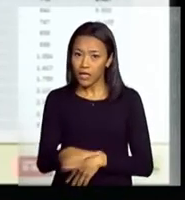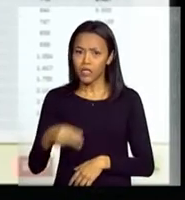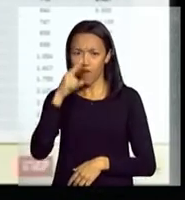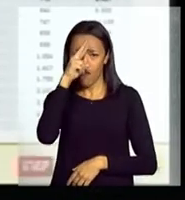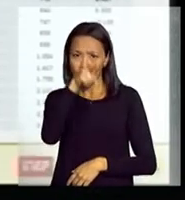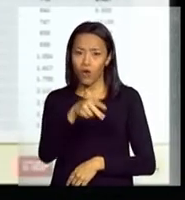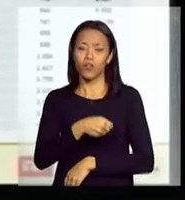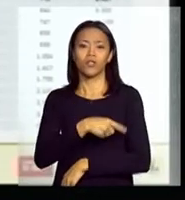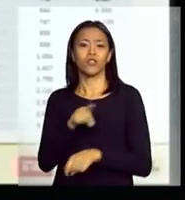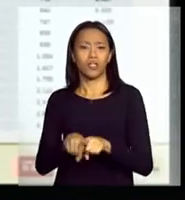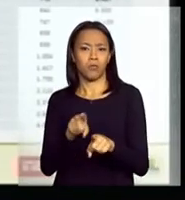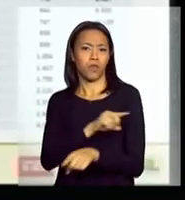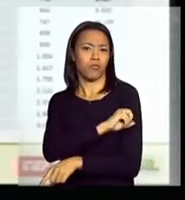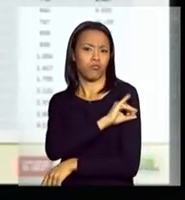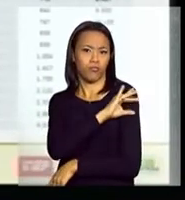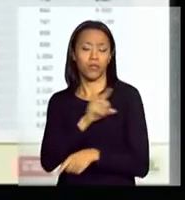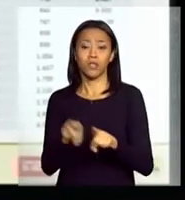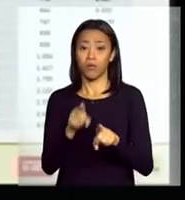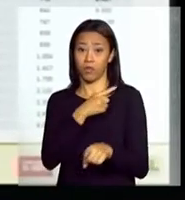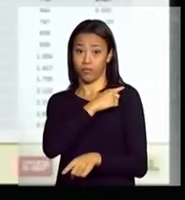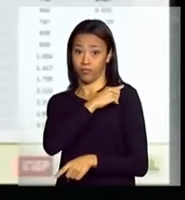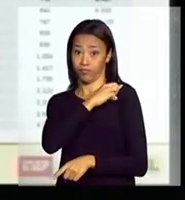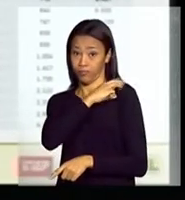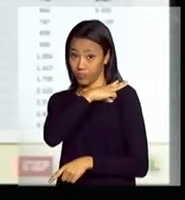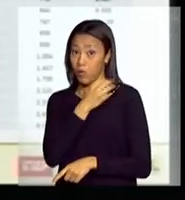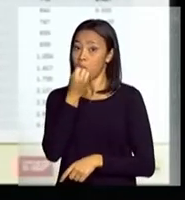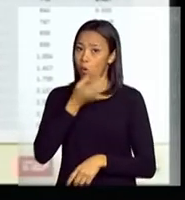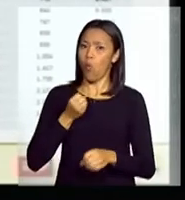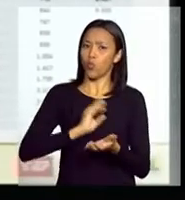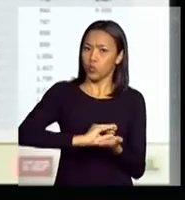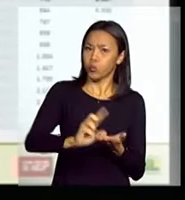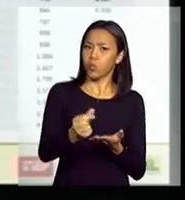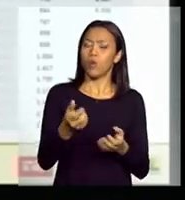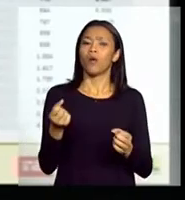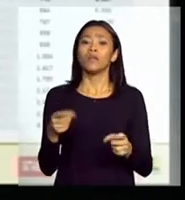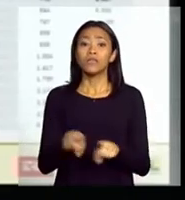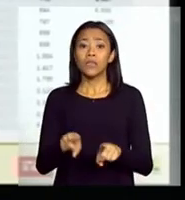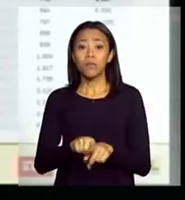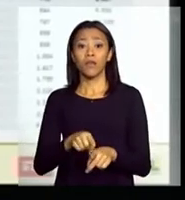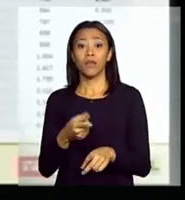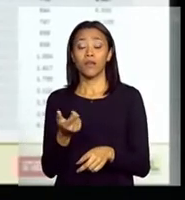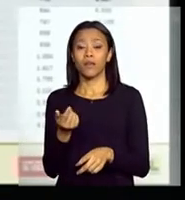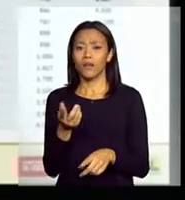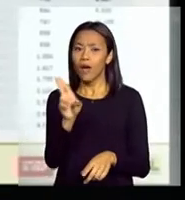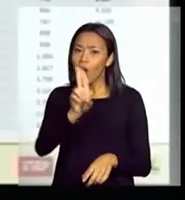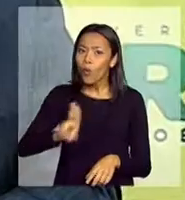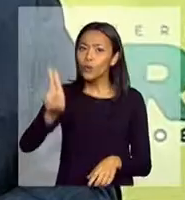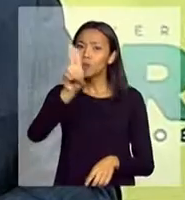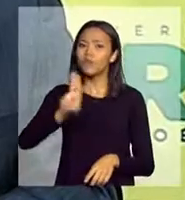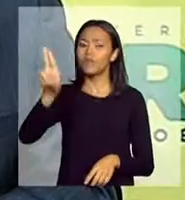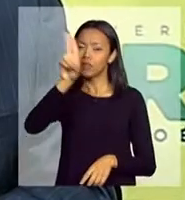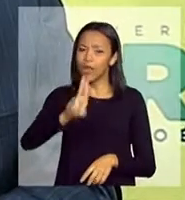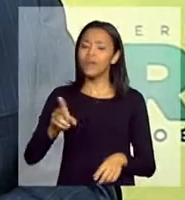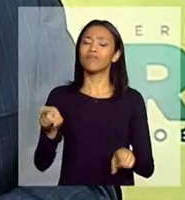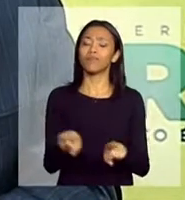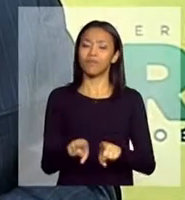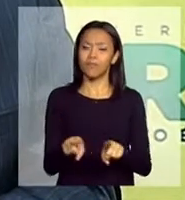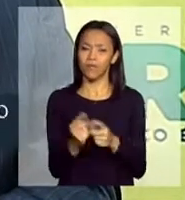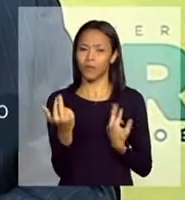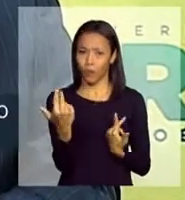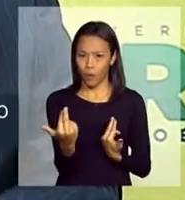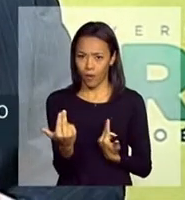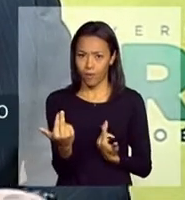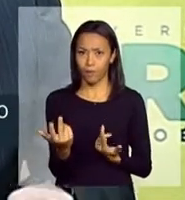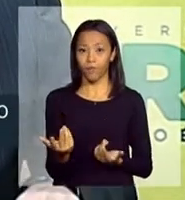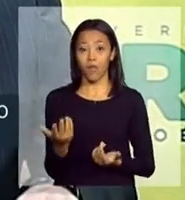nos anos iniciais muito fortes nos anos finais muito forte no ensino médio muito forte e na educação superior muito forte